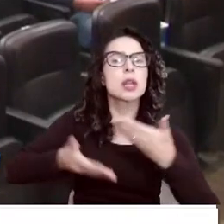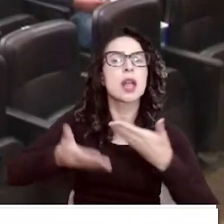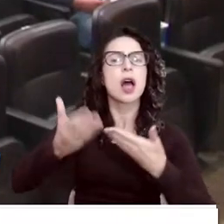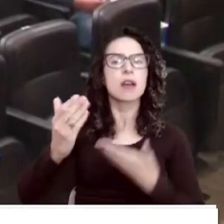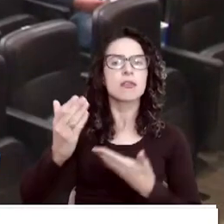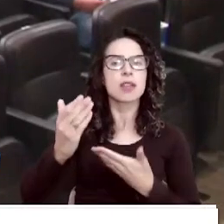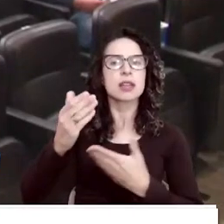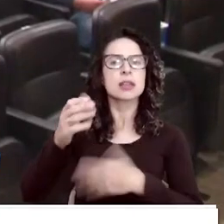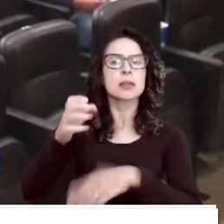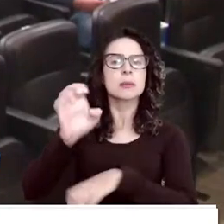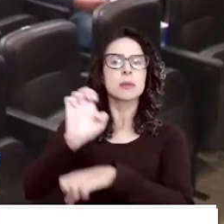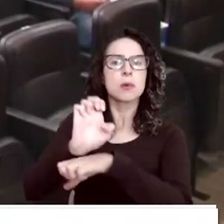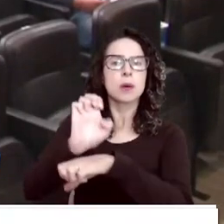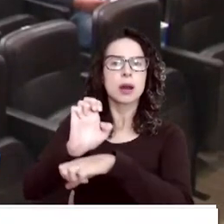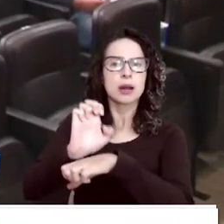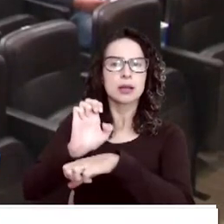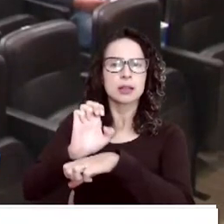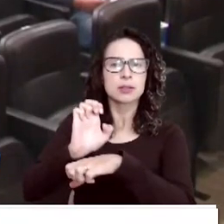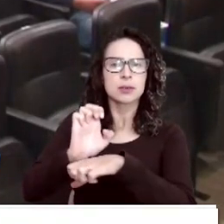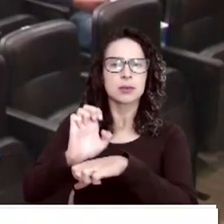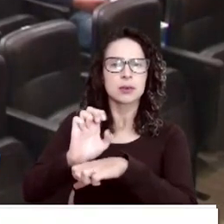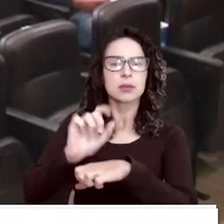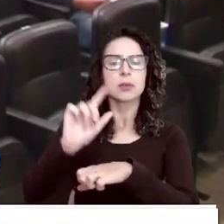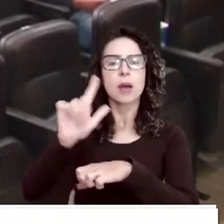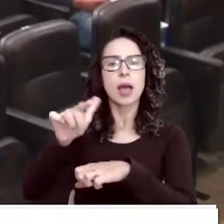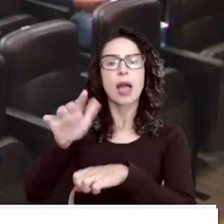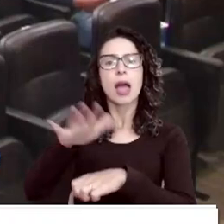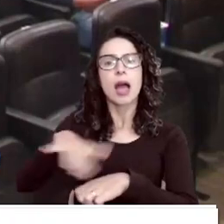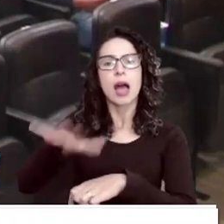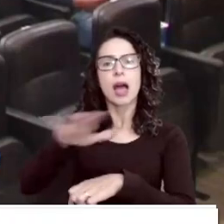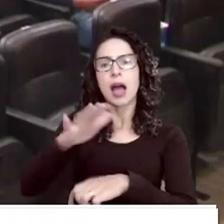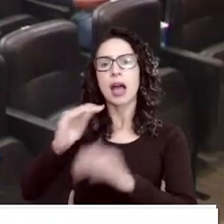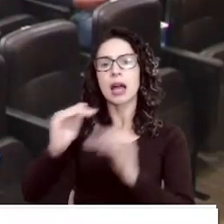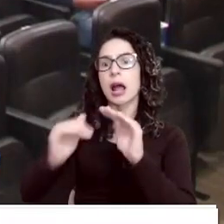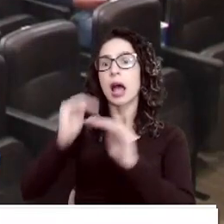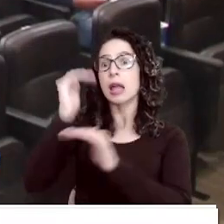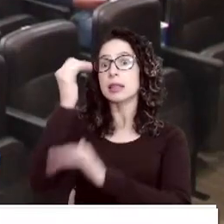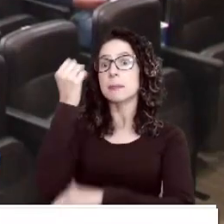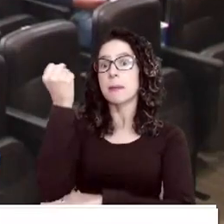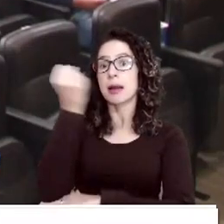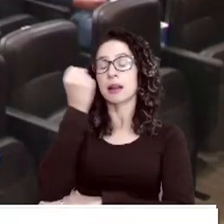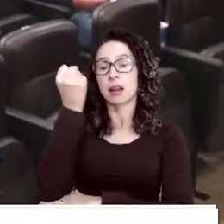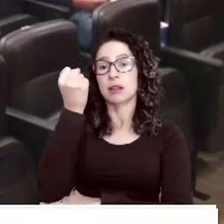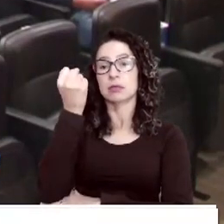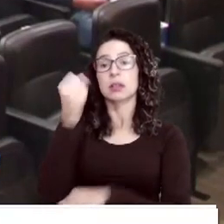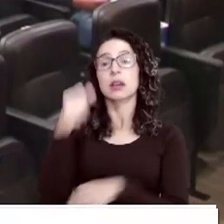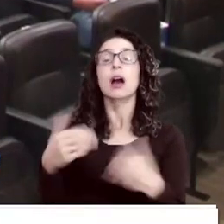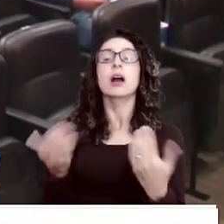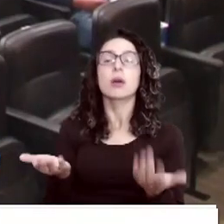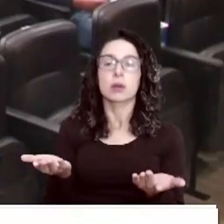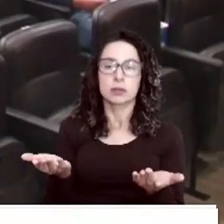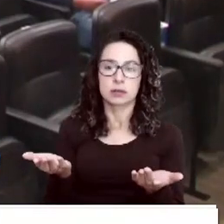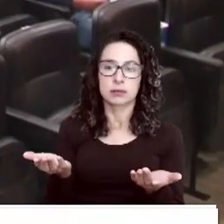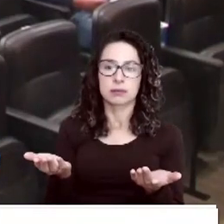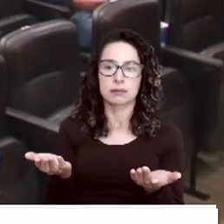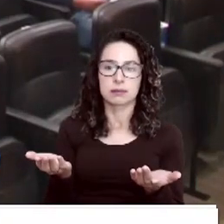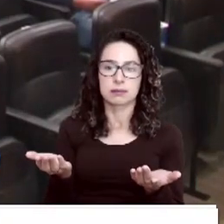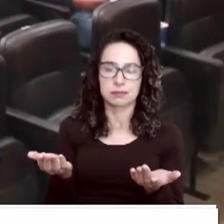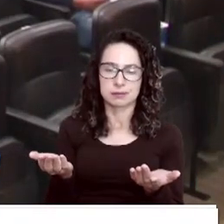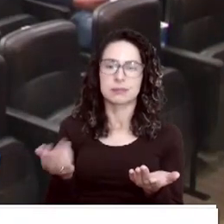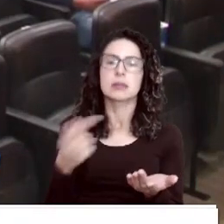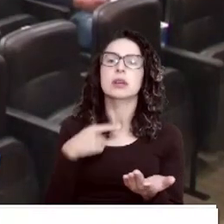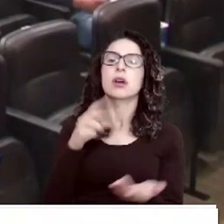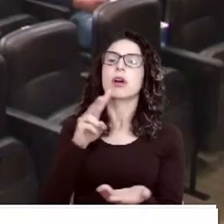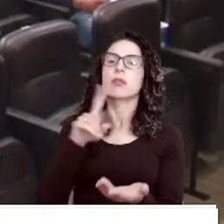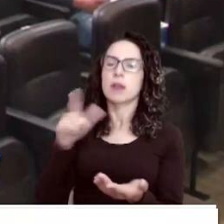Estado à parte da alta complexidade. E o que que acontece hoje, meu caro? A gente vai lá, faz o